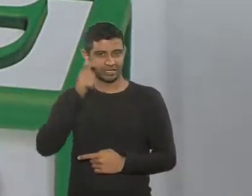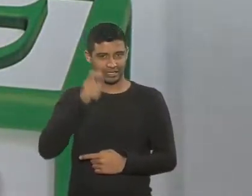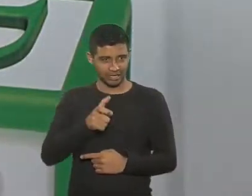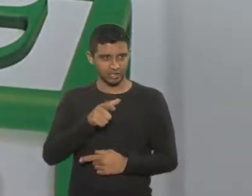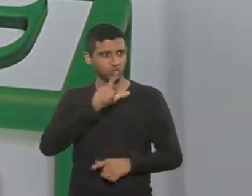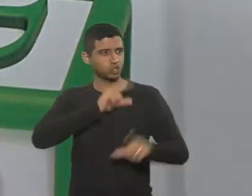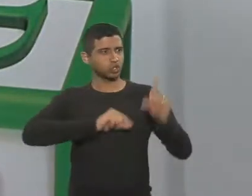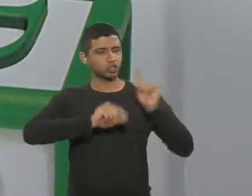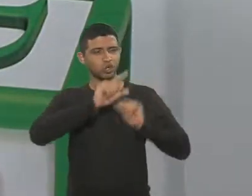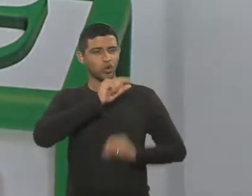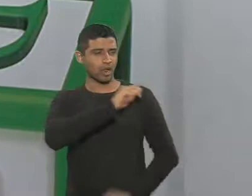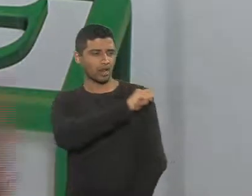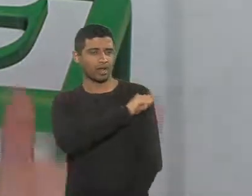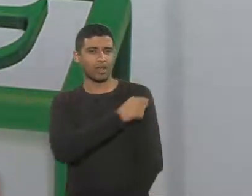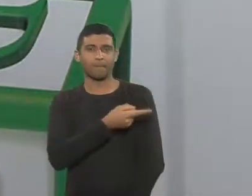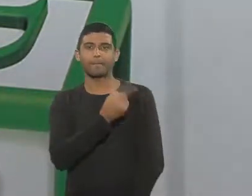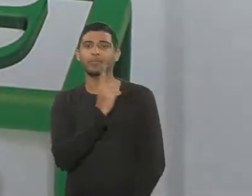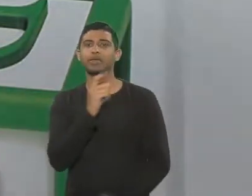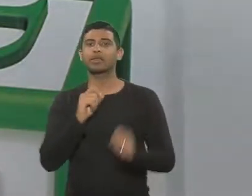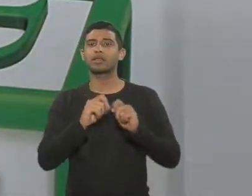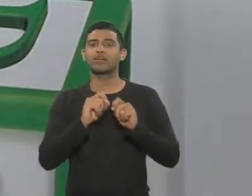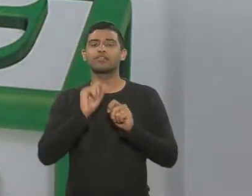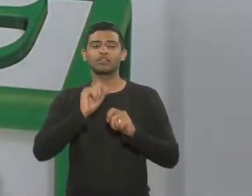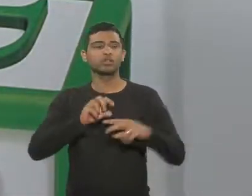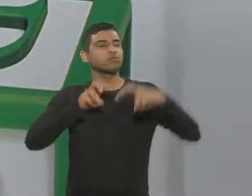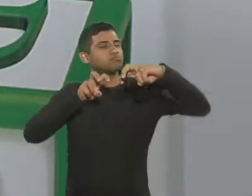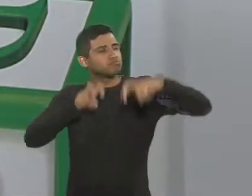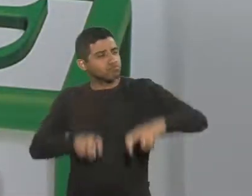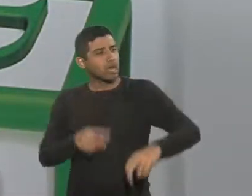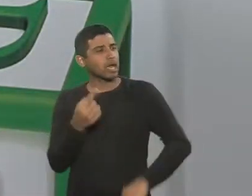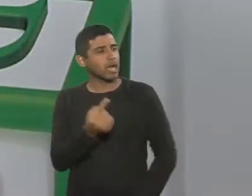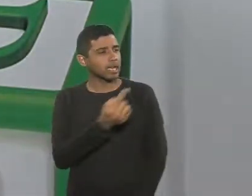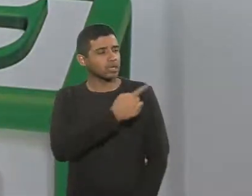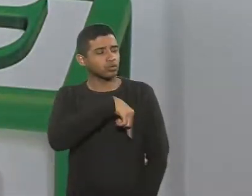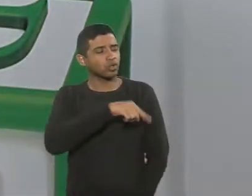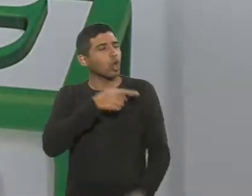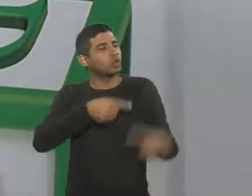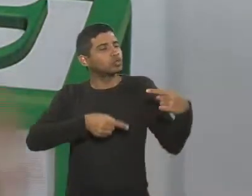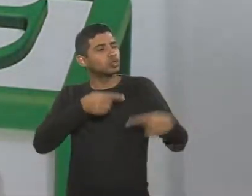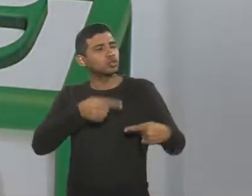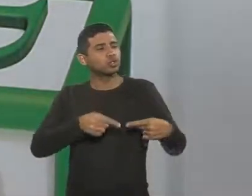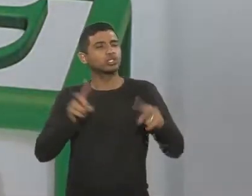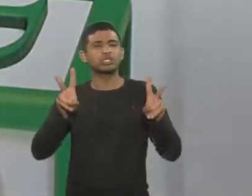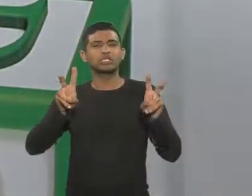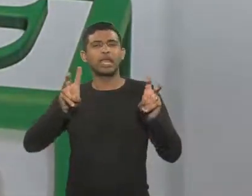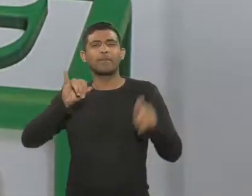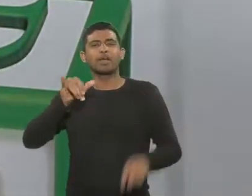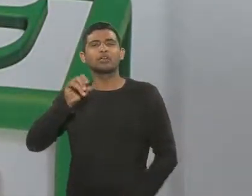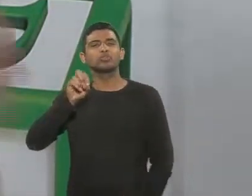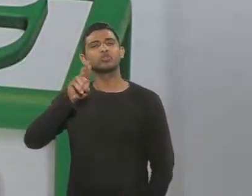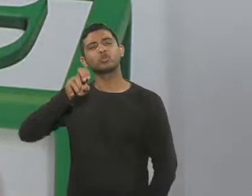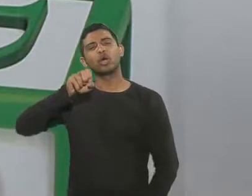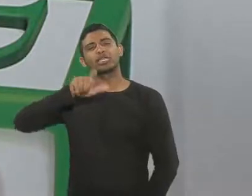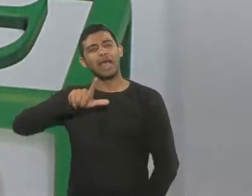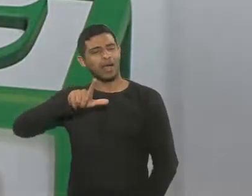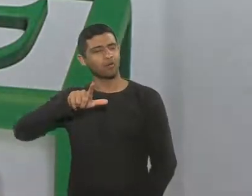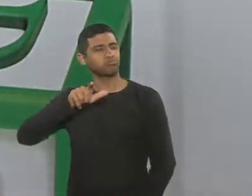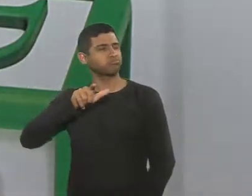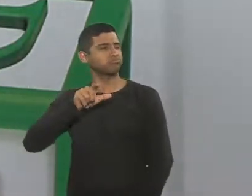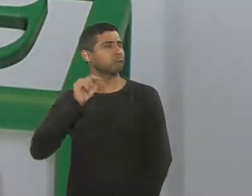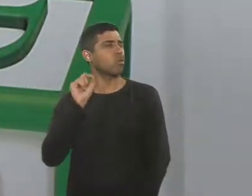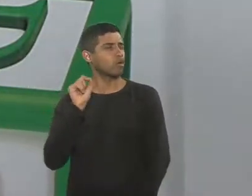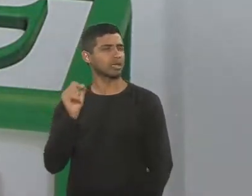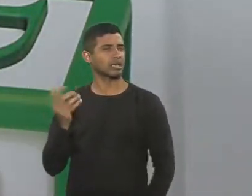gente escolheu os alunos, a primeira coisa que eu fiz foi sentar com eles para a gente discutir o que é o jornalismo, qual é o papel do